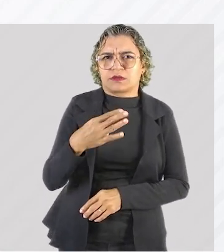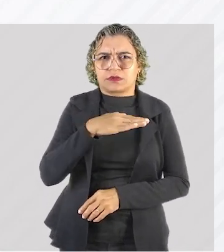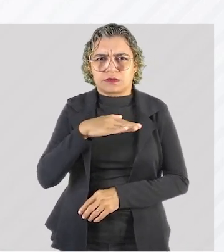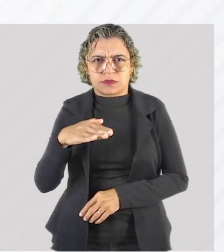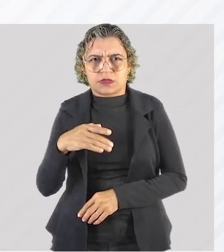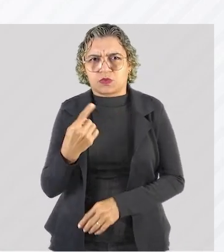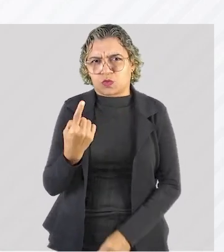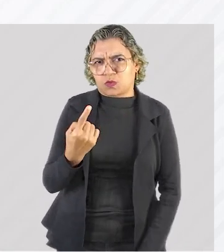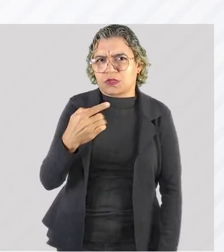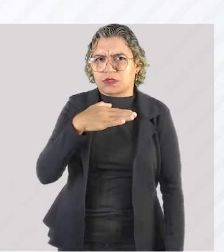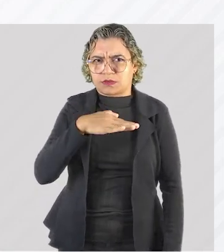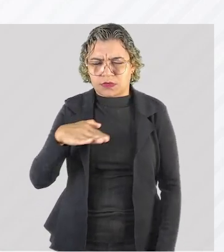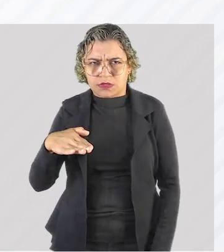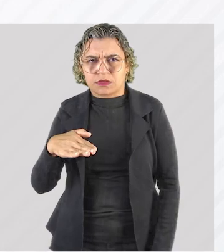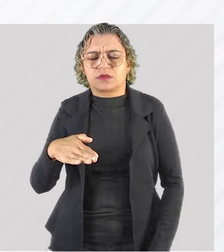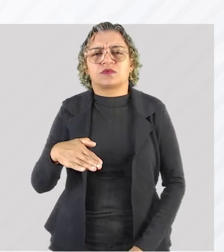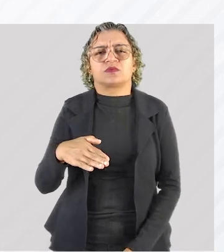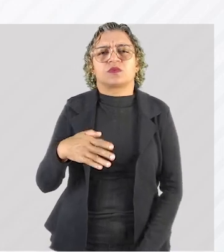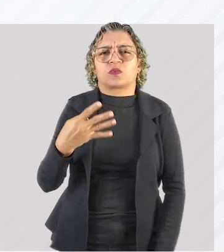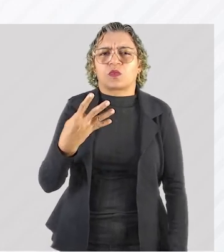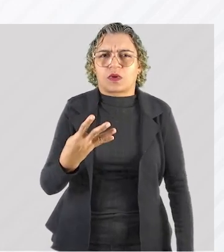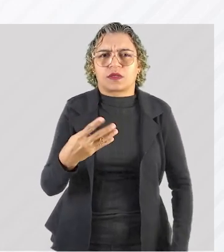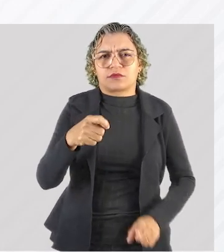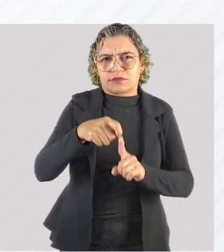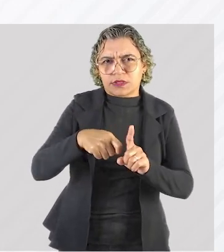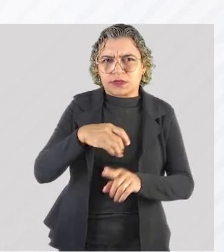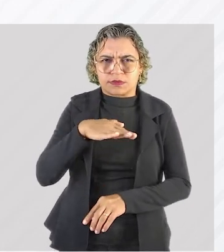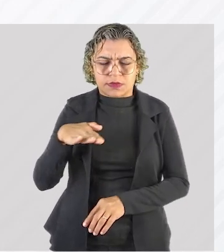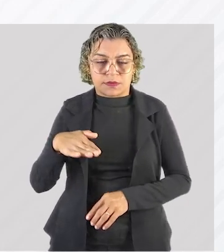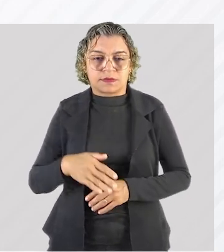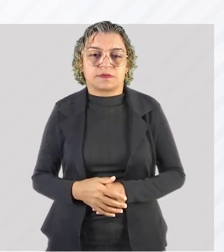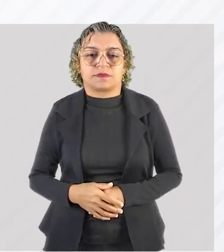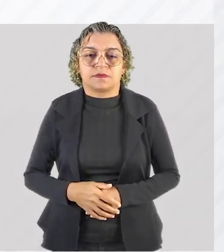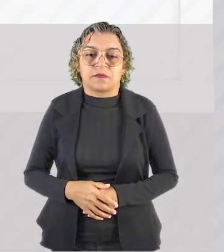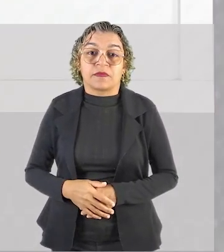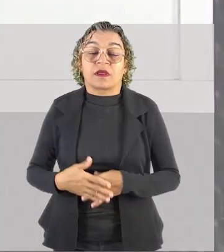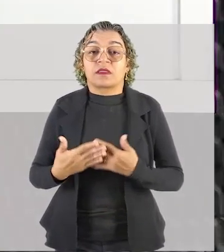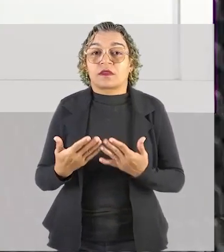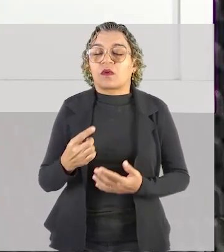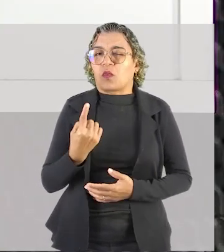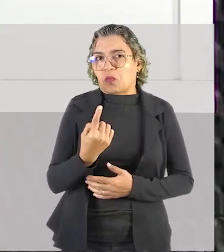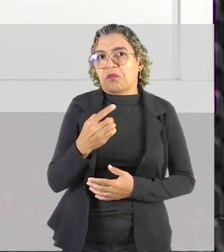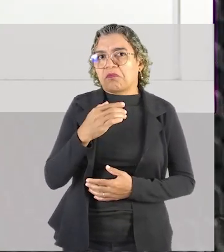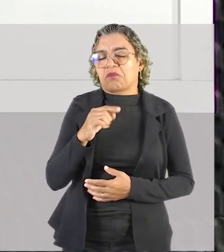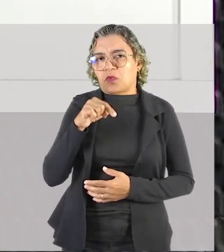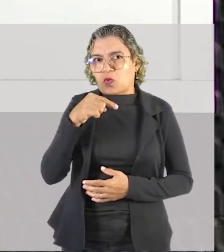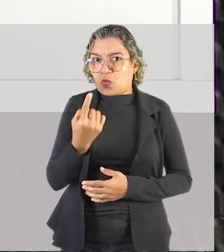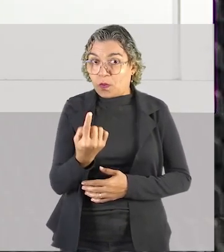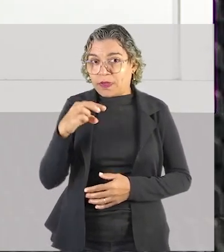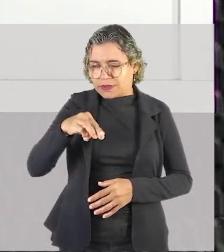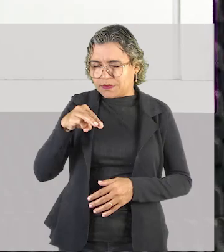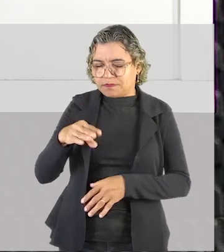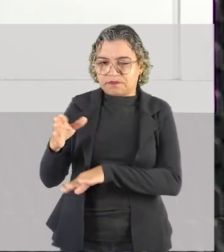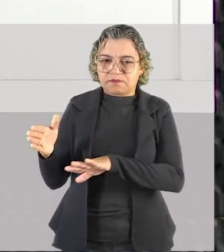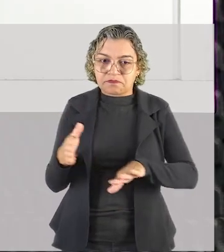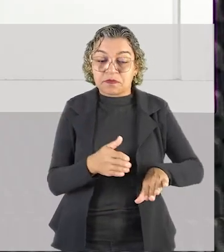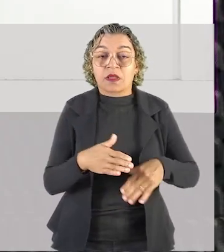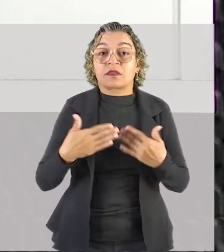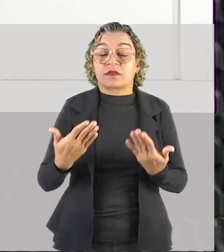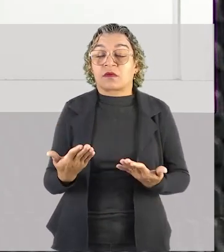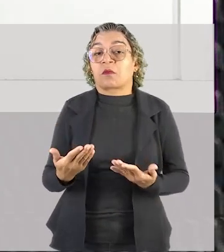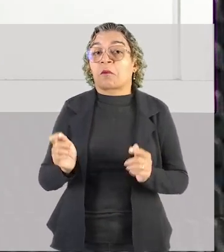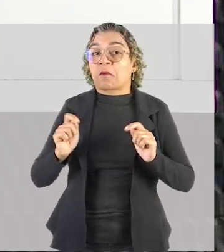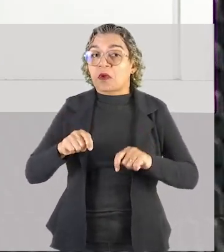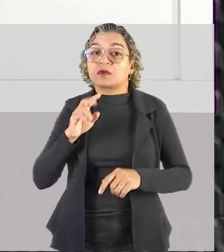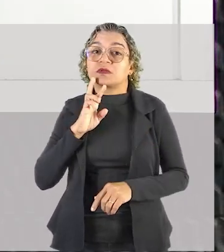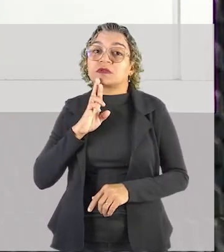mês e meio, D, 4 meses, ou letra E, 1 mês. Olha só, turma, vamos lá. Para eu poder responder, isso é uma